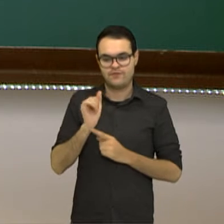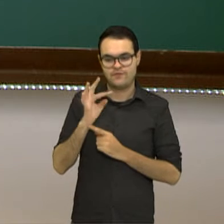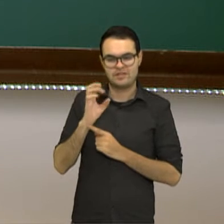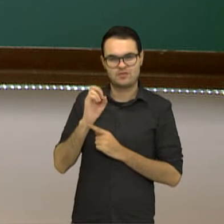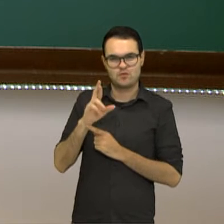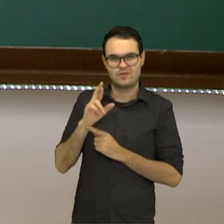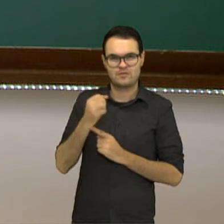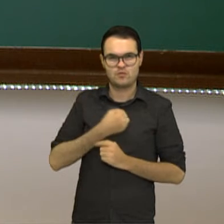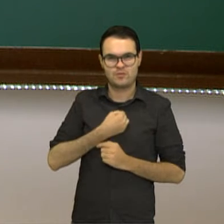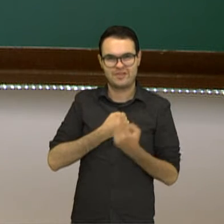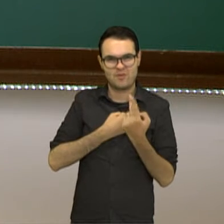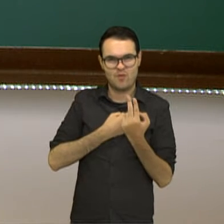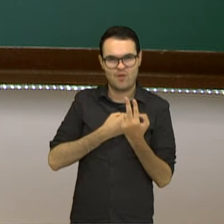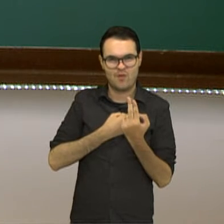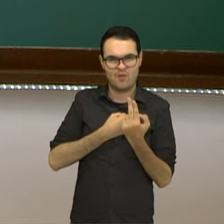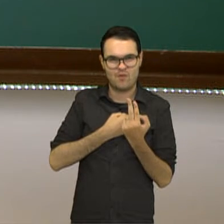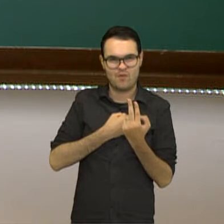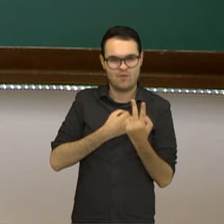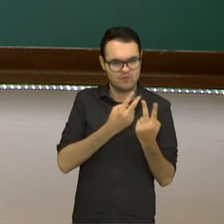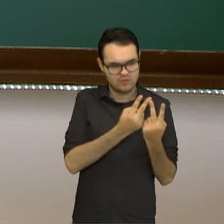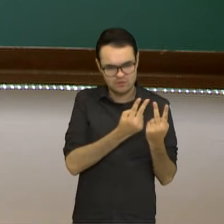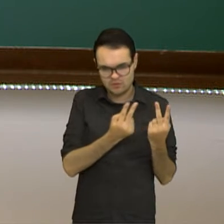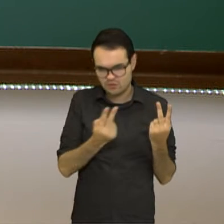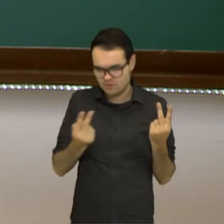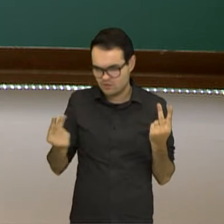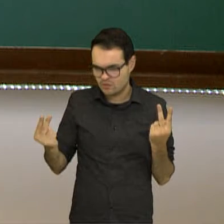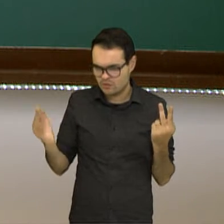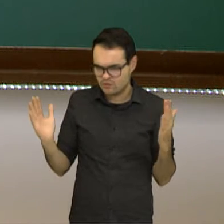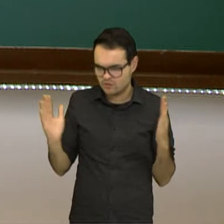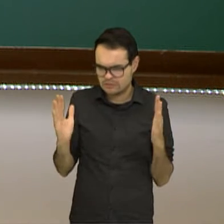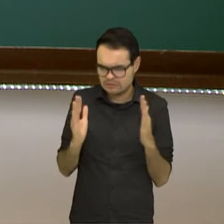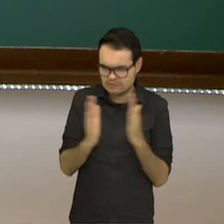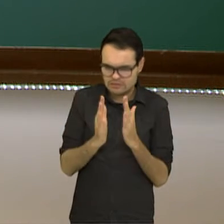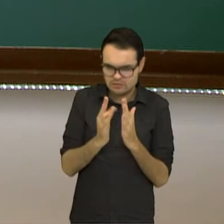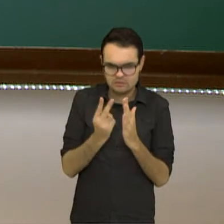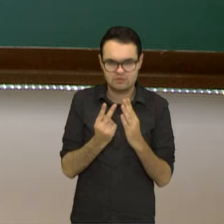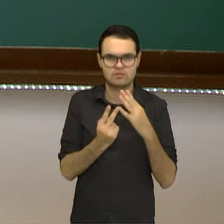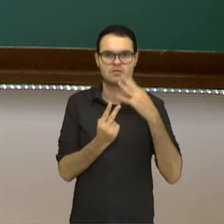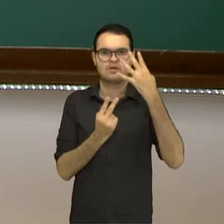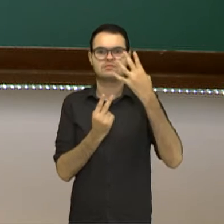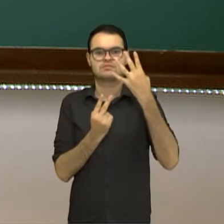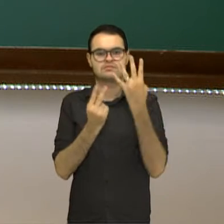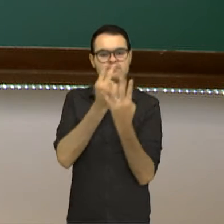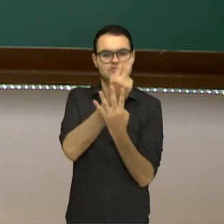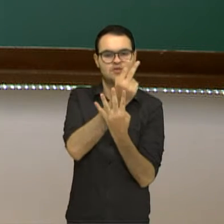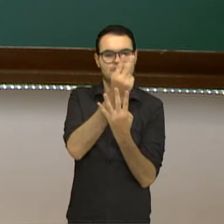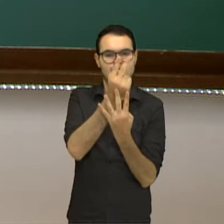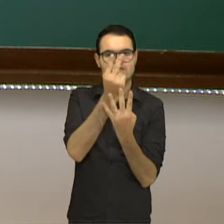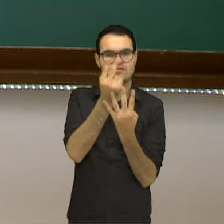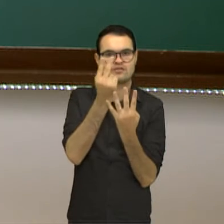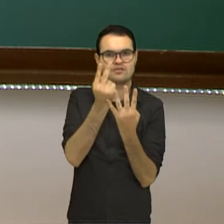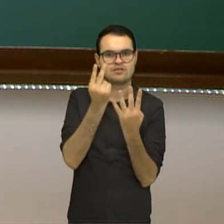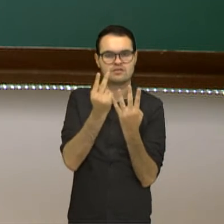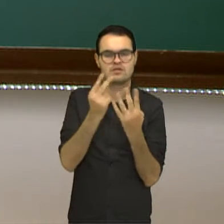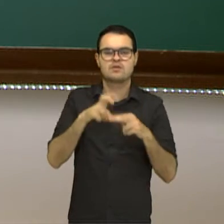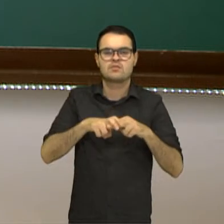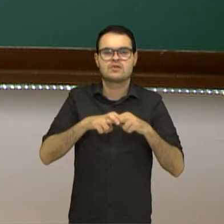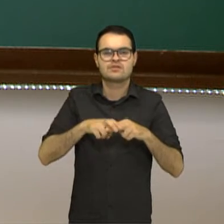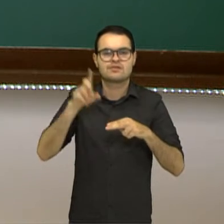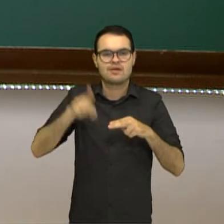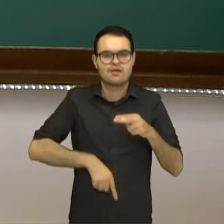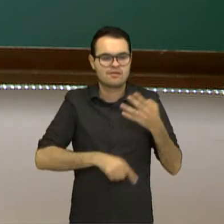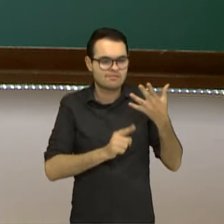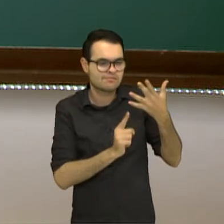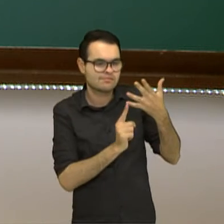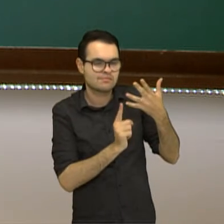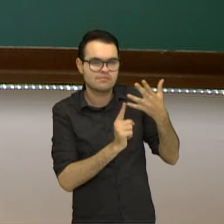vezes 2 vezes 2 vezes 2, é como se fosse 2 elevado à quarta. E por isso que ela é considerada a quinta